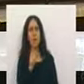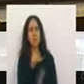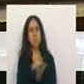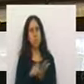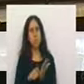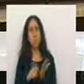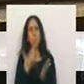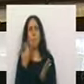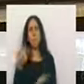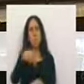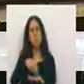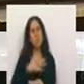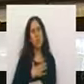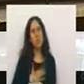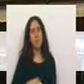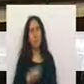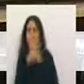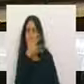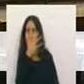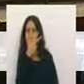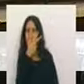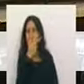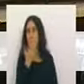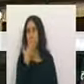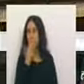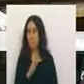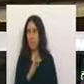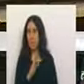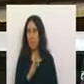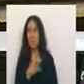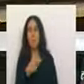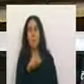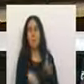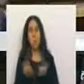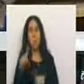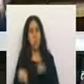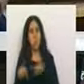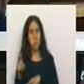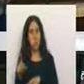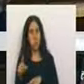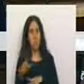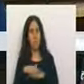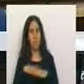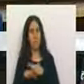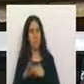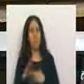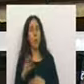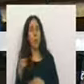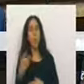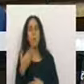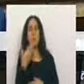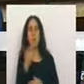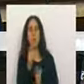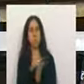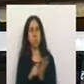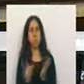potestativos e, infelizmente, parece que há dois pesos e duas medidas. Quando o agendamento potestativo é